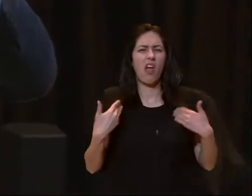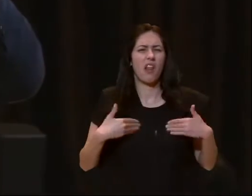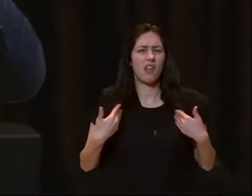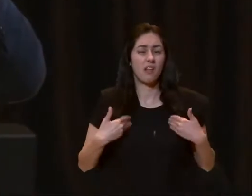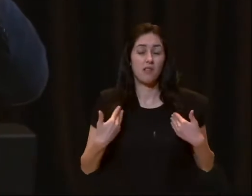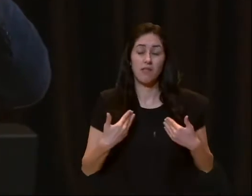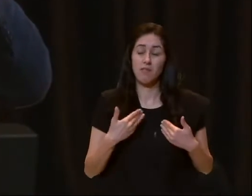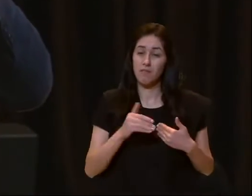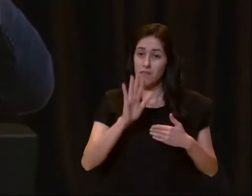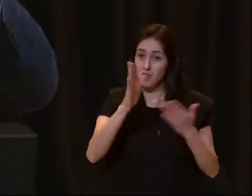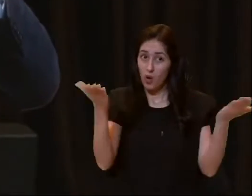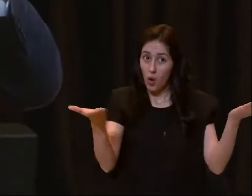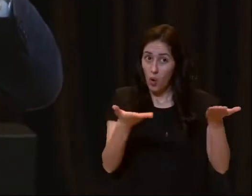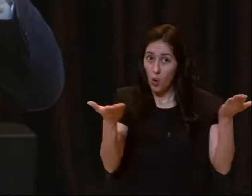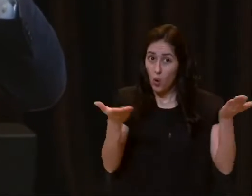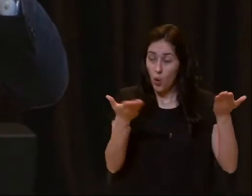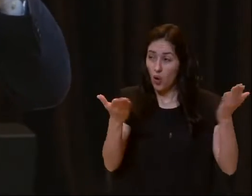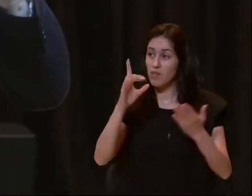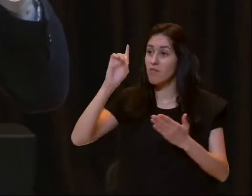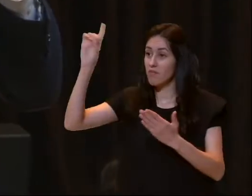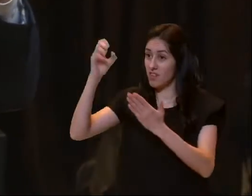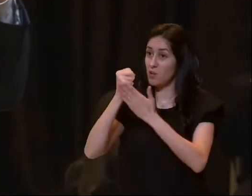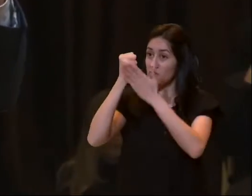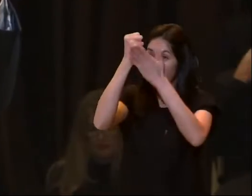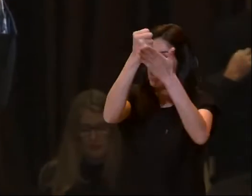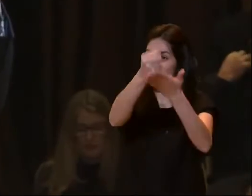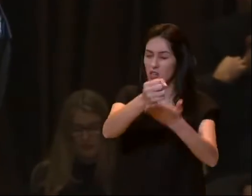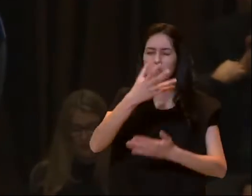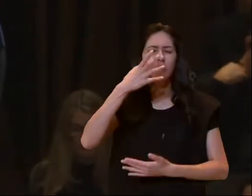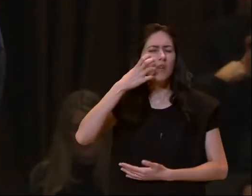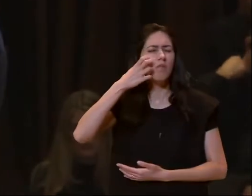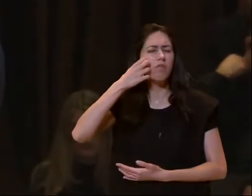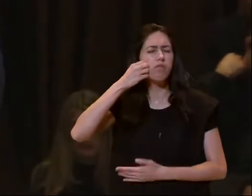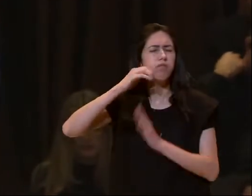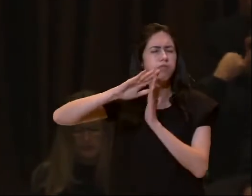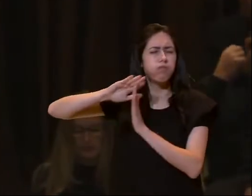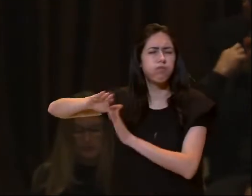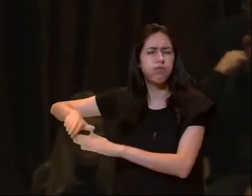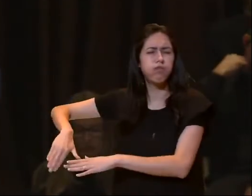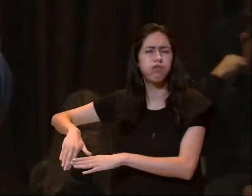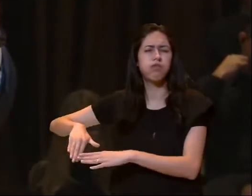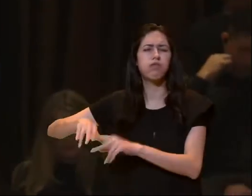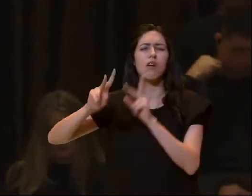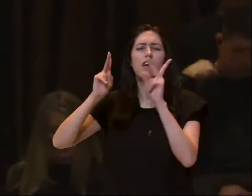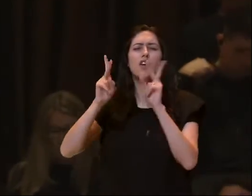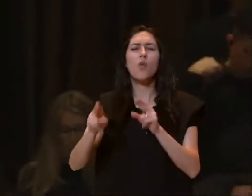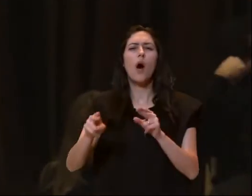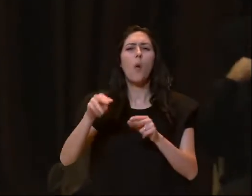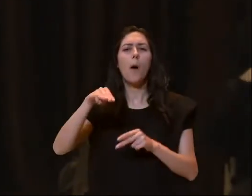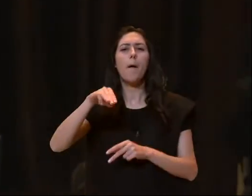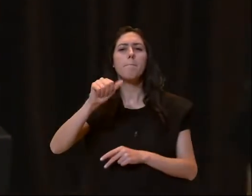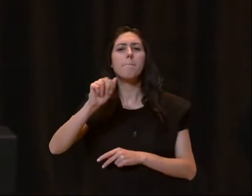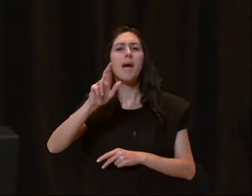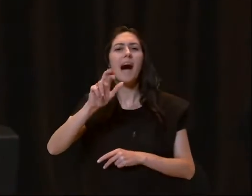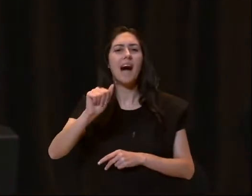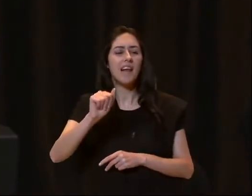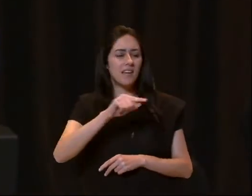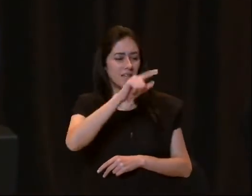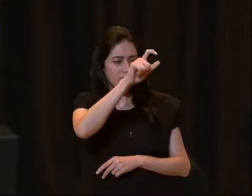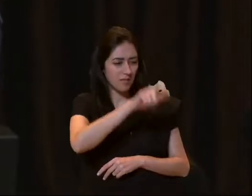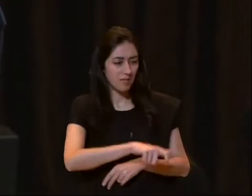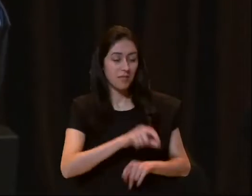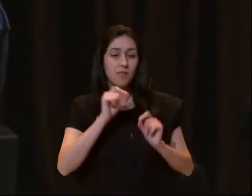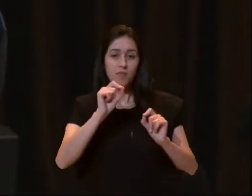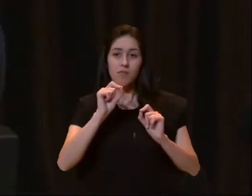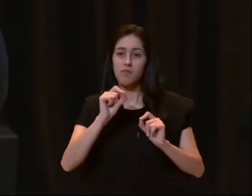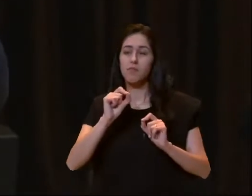vai esvaziar o poço de amargura, como fez com Mara. Ele vai drenar